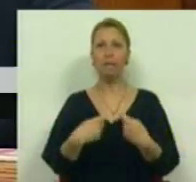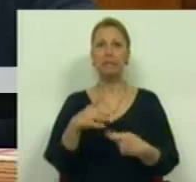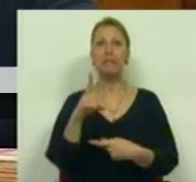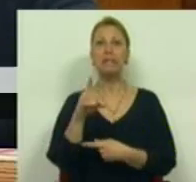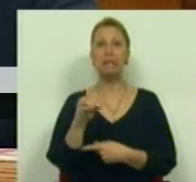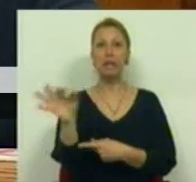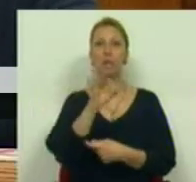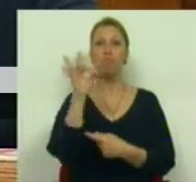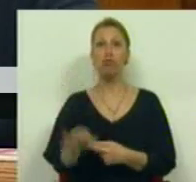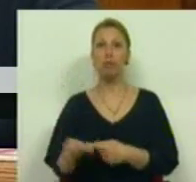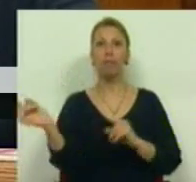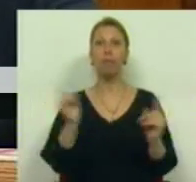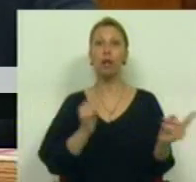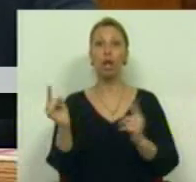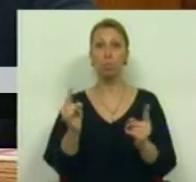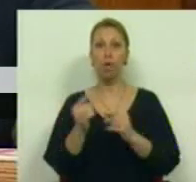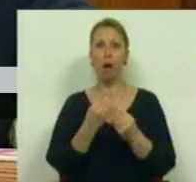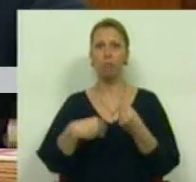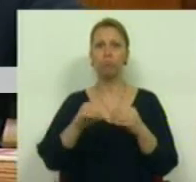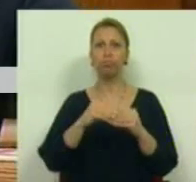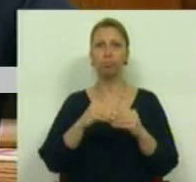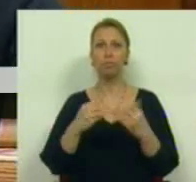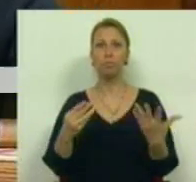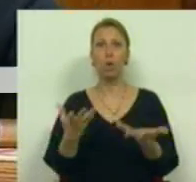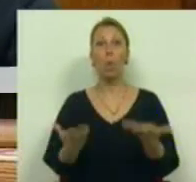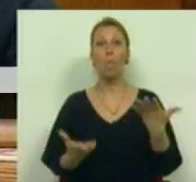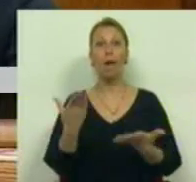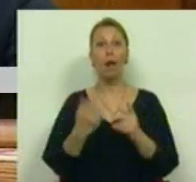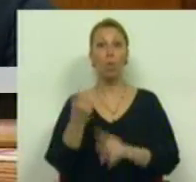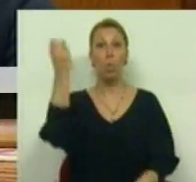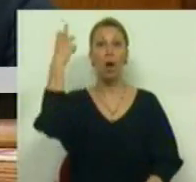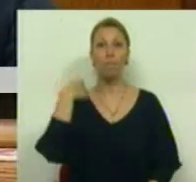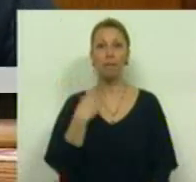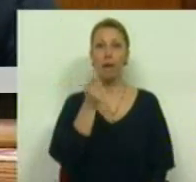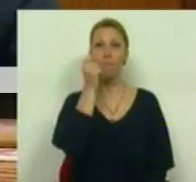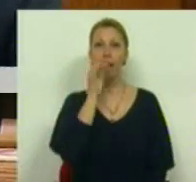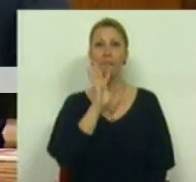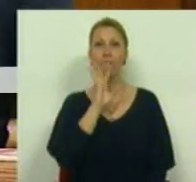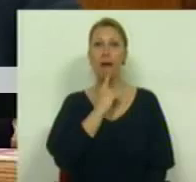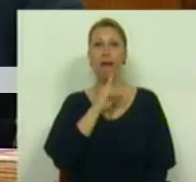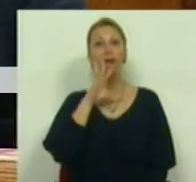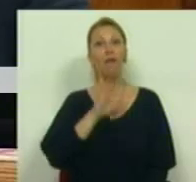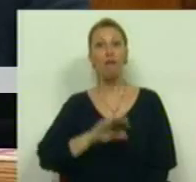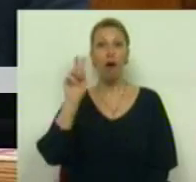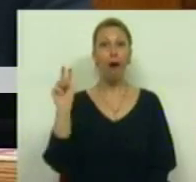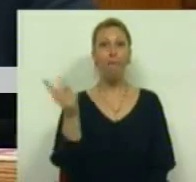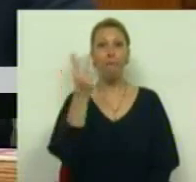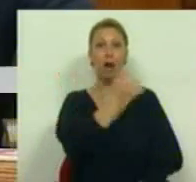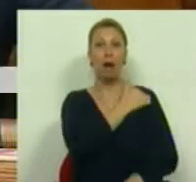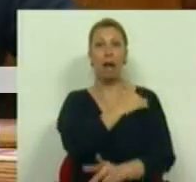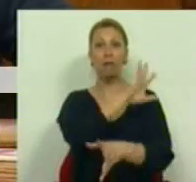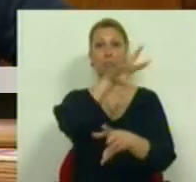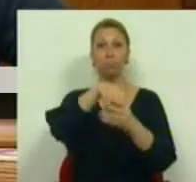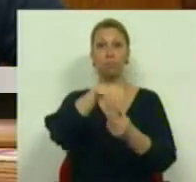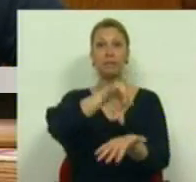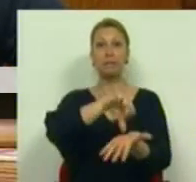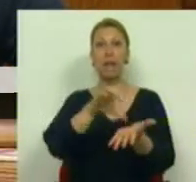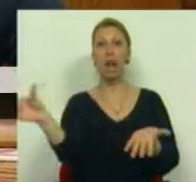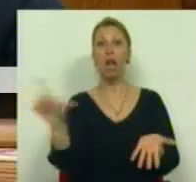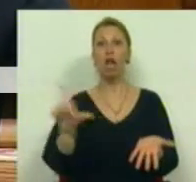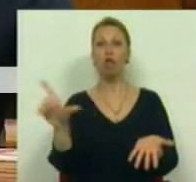60% em transportes do que gastava apenas há um ano. Pai, mãe e 2 filhos que habitem no centro de Lisboa gastam